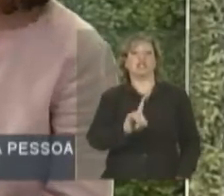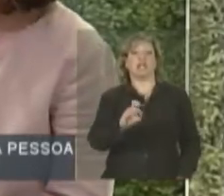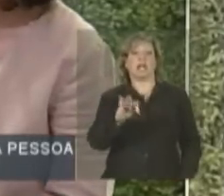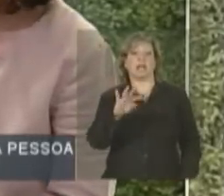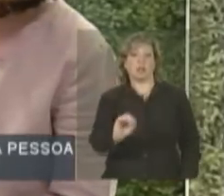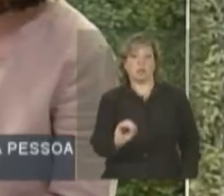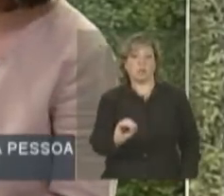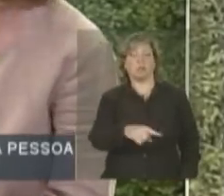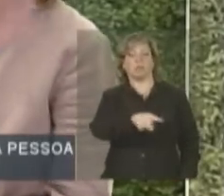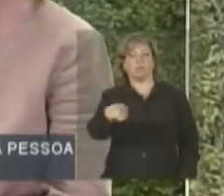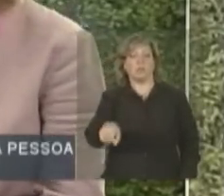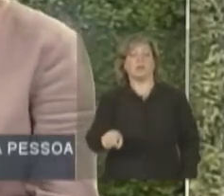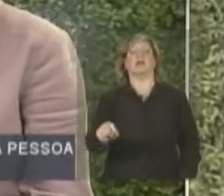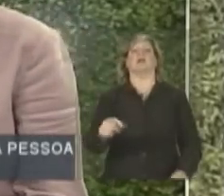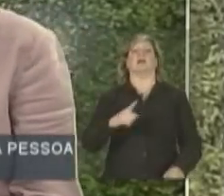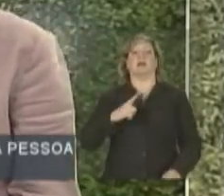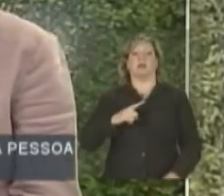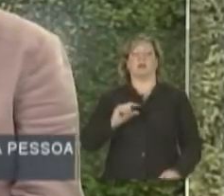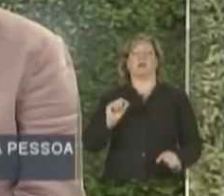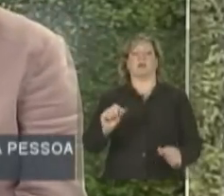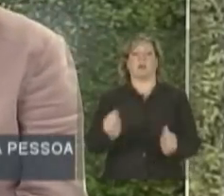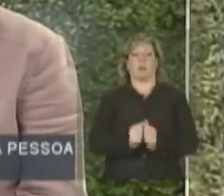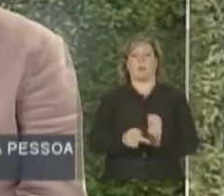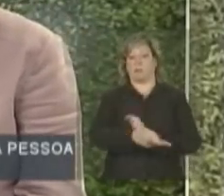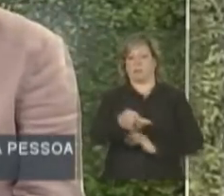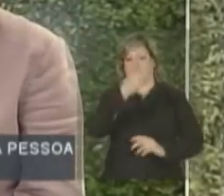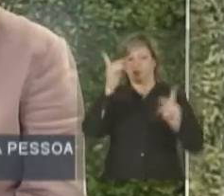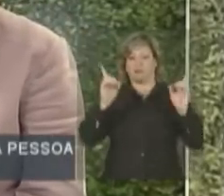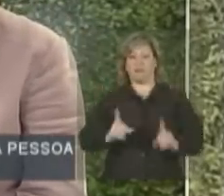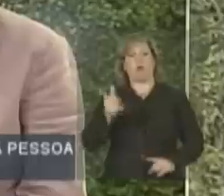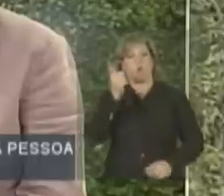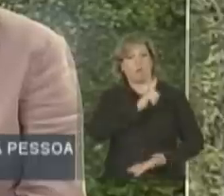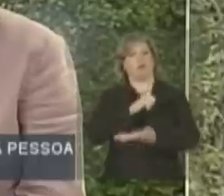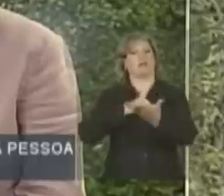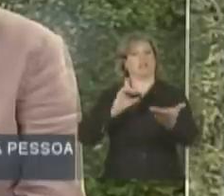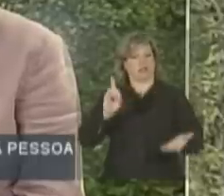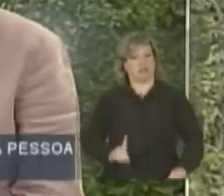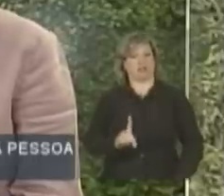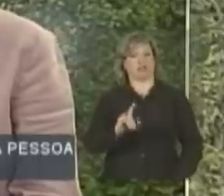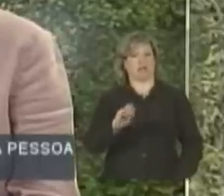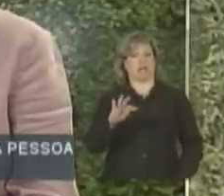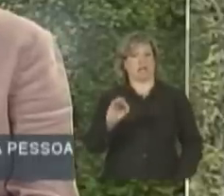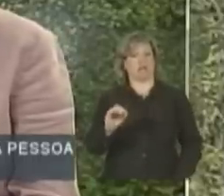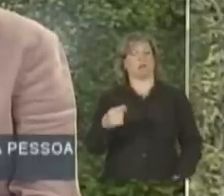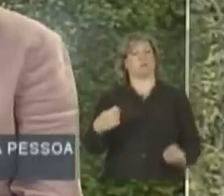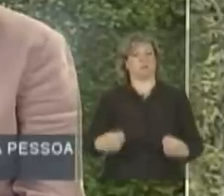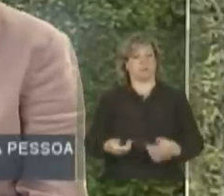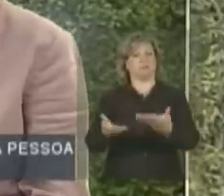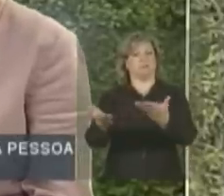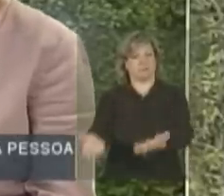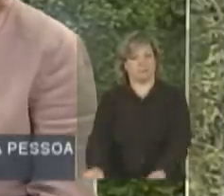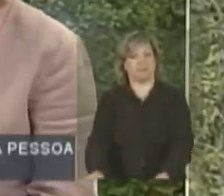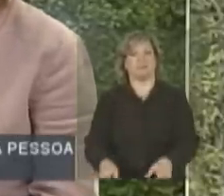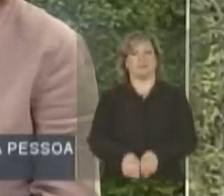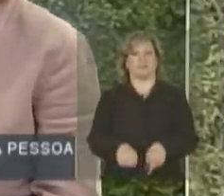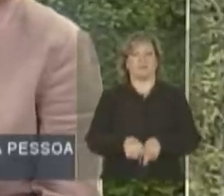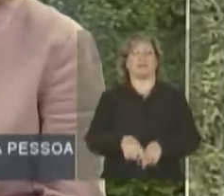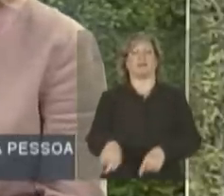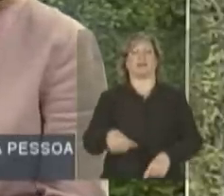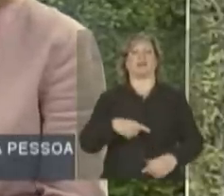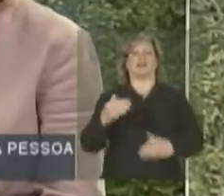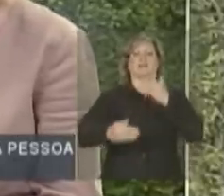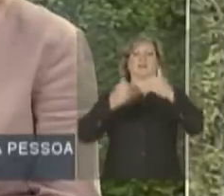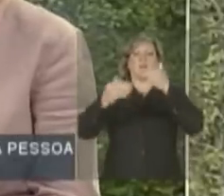direitos com o protagonismo das próprias pessoas com deficiência. Por isso, senhora presidenta, o desenvolvimento dessas políticas públicas